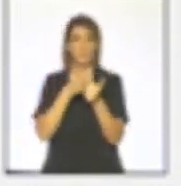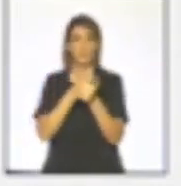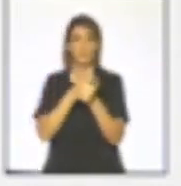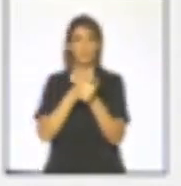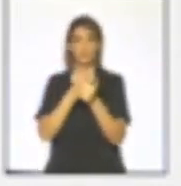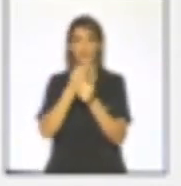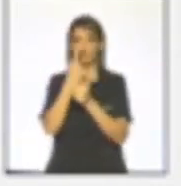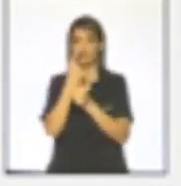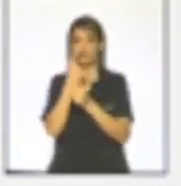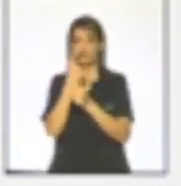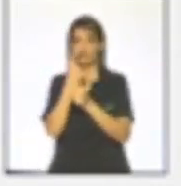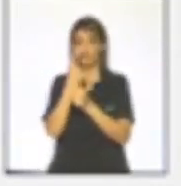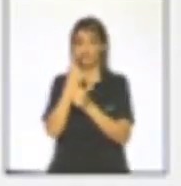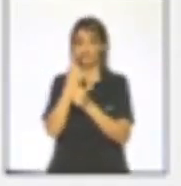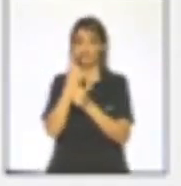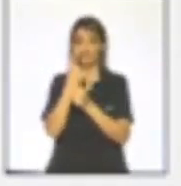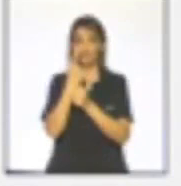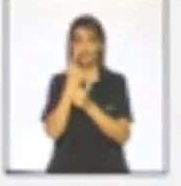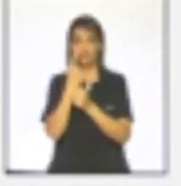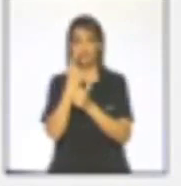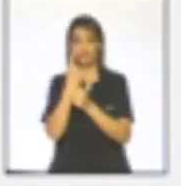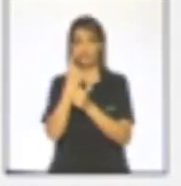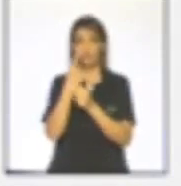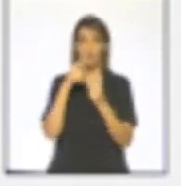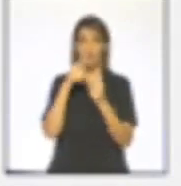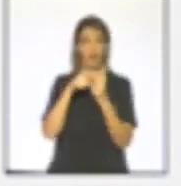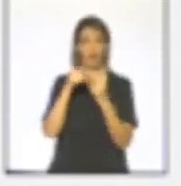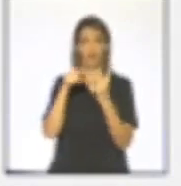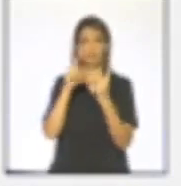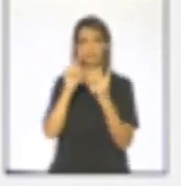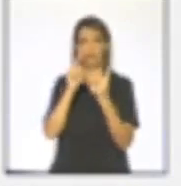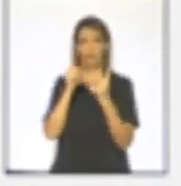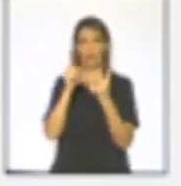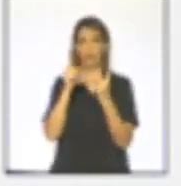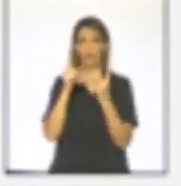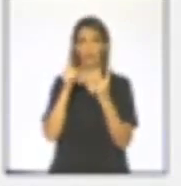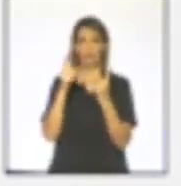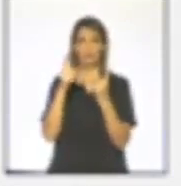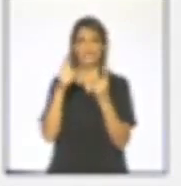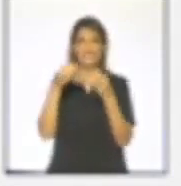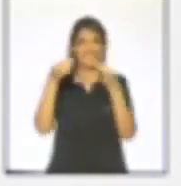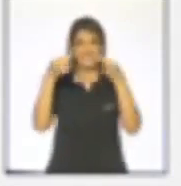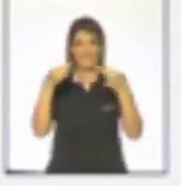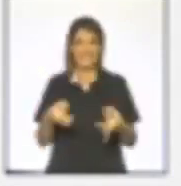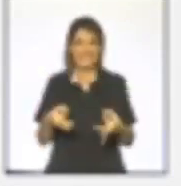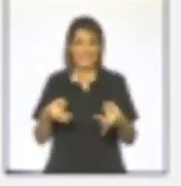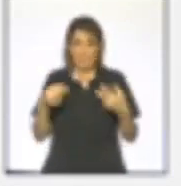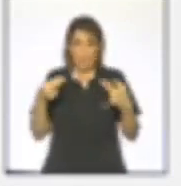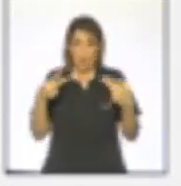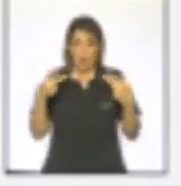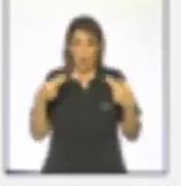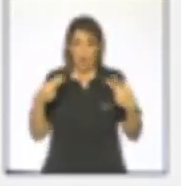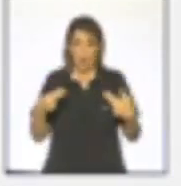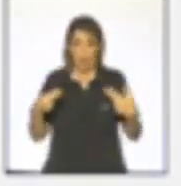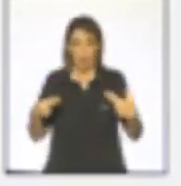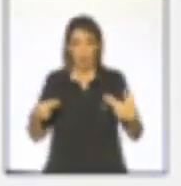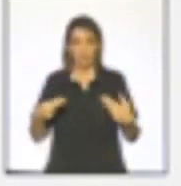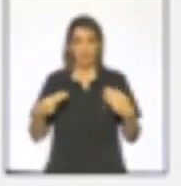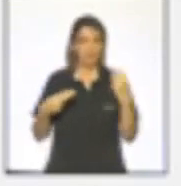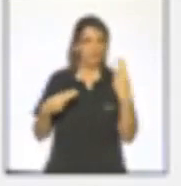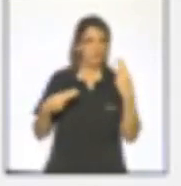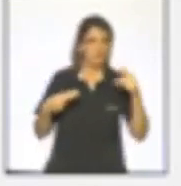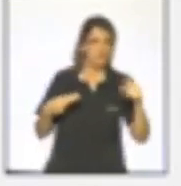uma casa decimal, ou seja, raízes não exatas. Um exemplo, raiz de 37, raiz de